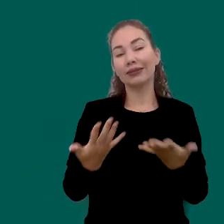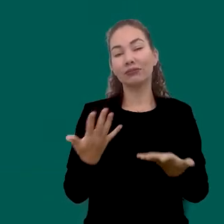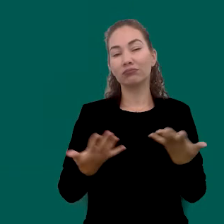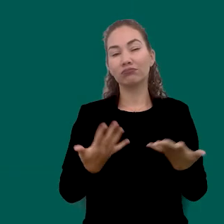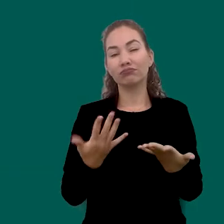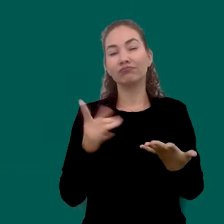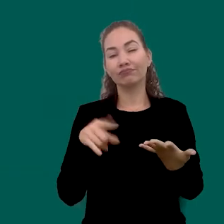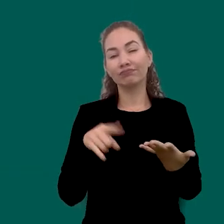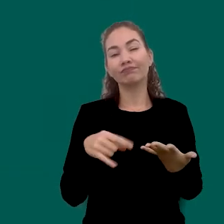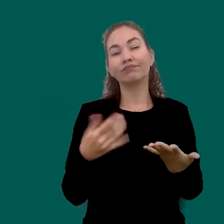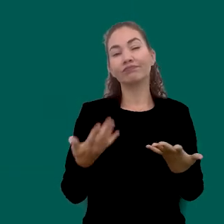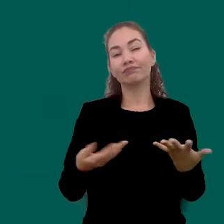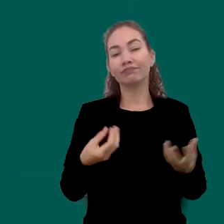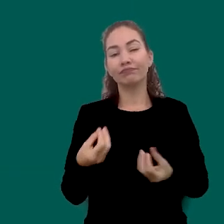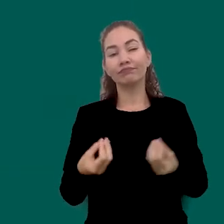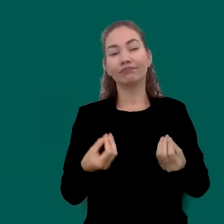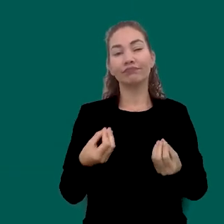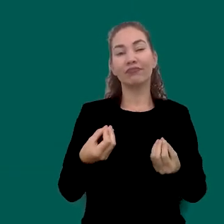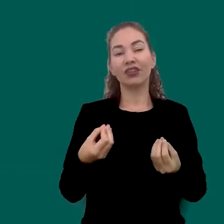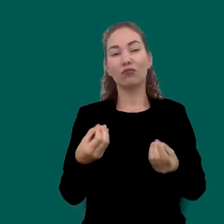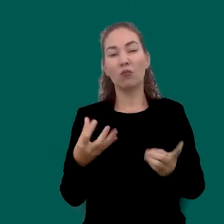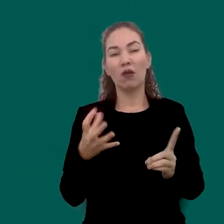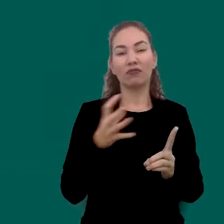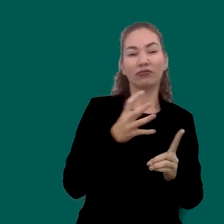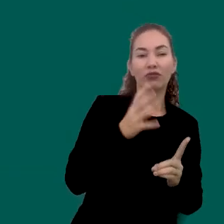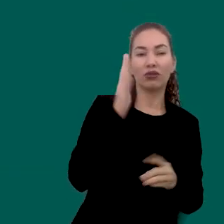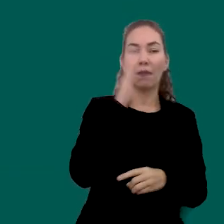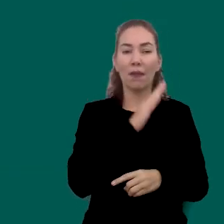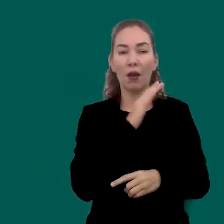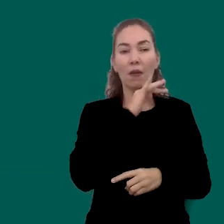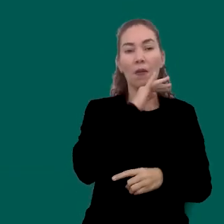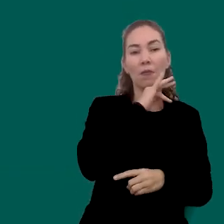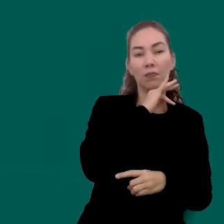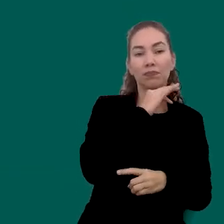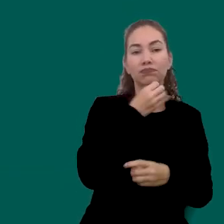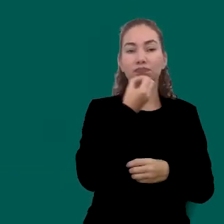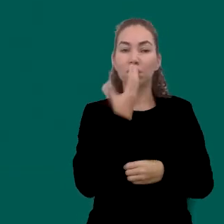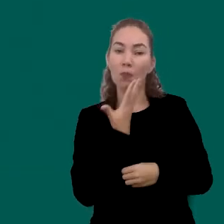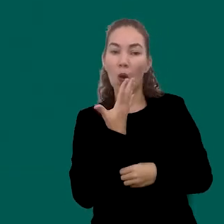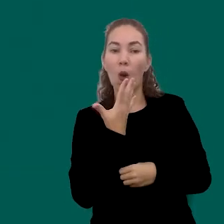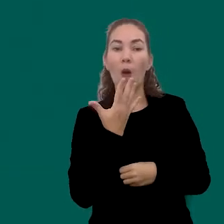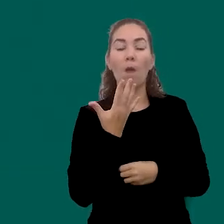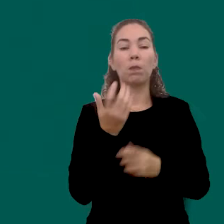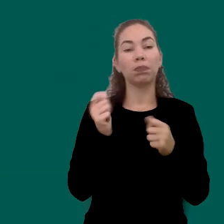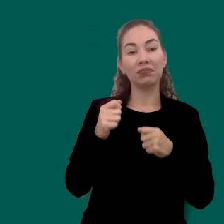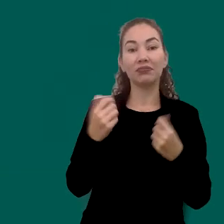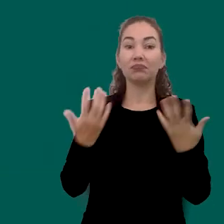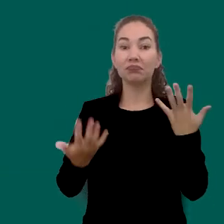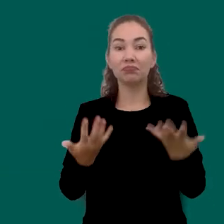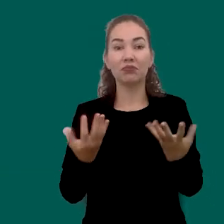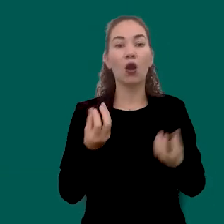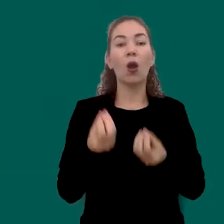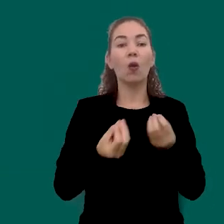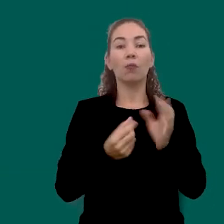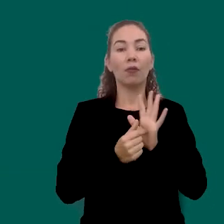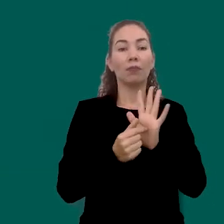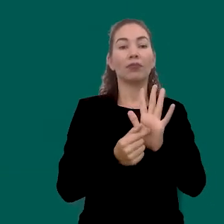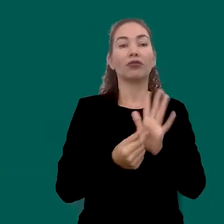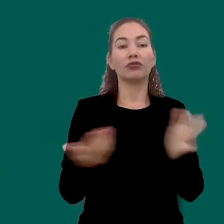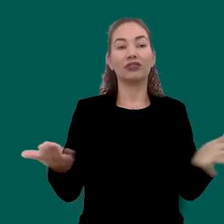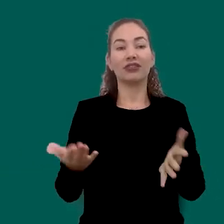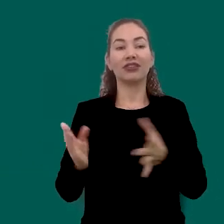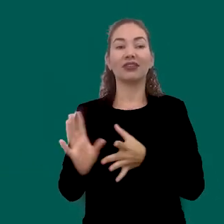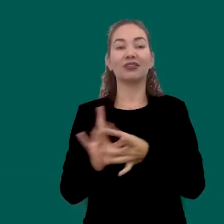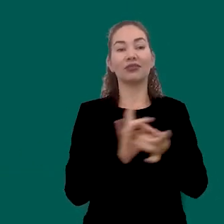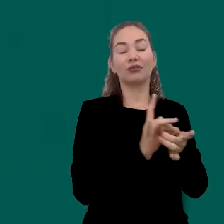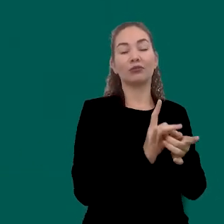Isso é uma ameaça ou é um parceiro potencial? Como é que esses caras estão se apresentando nesse